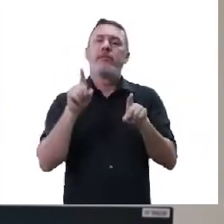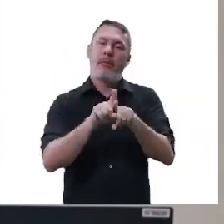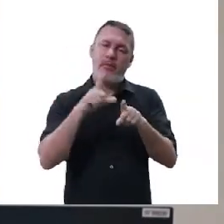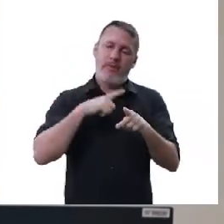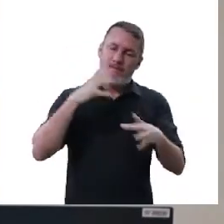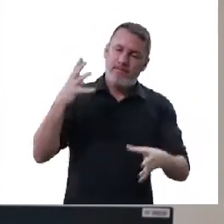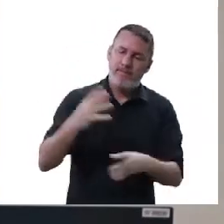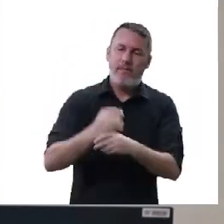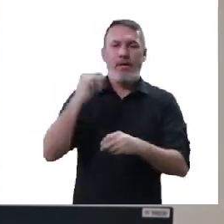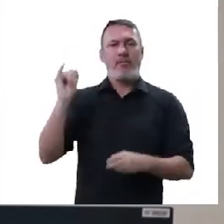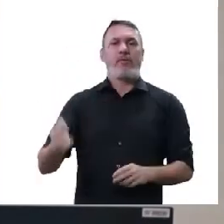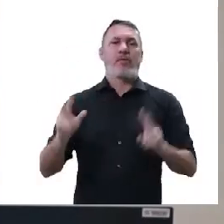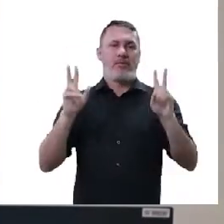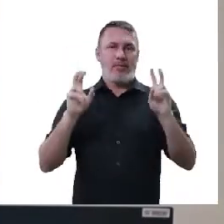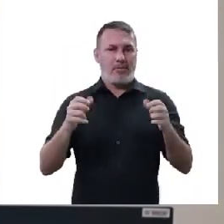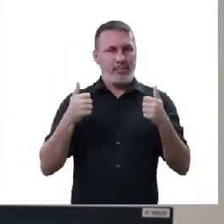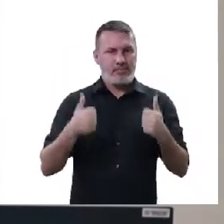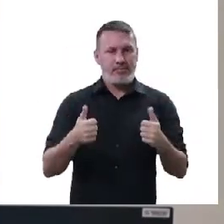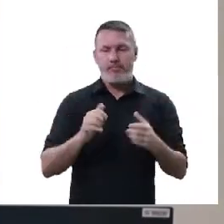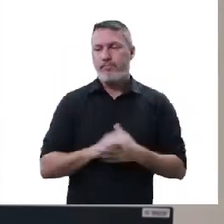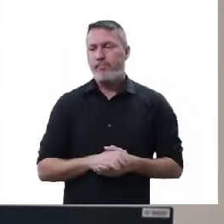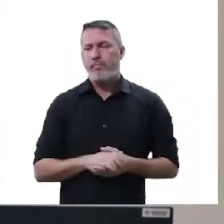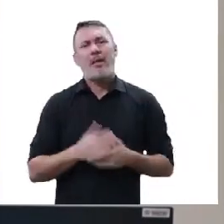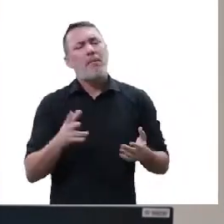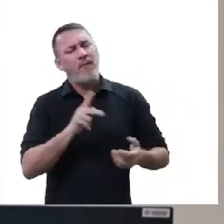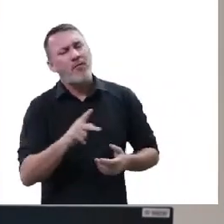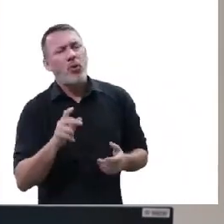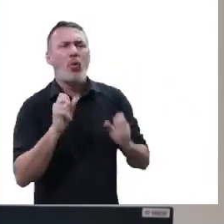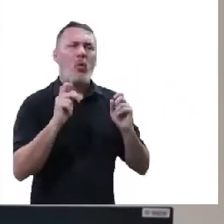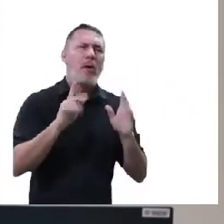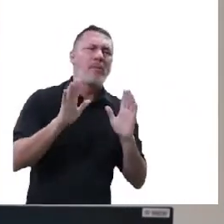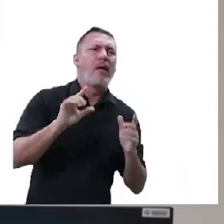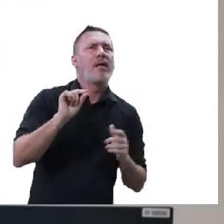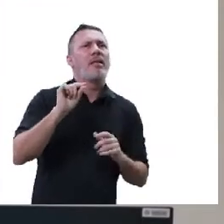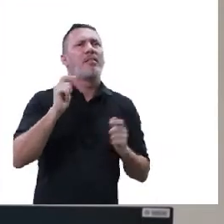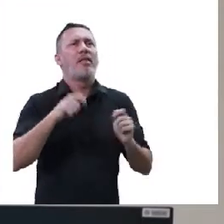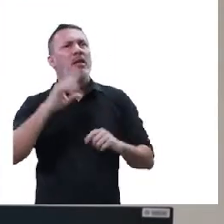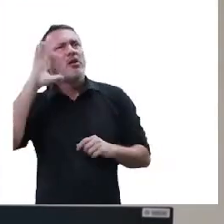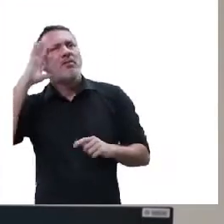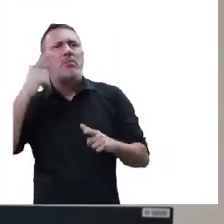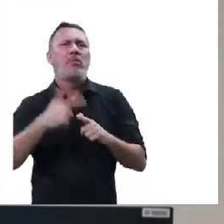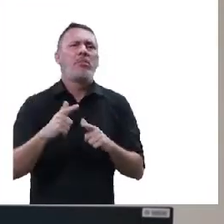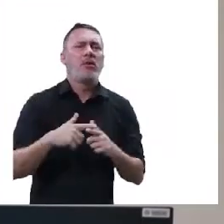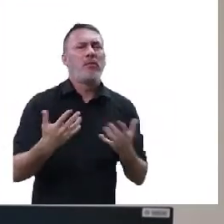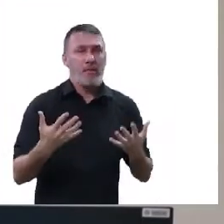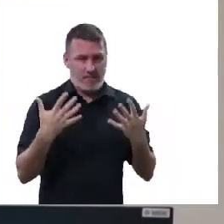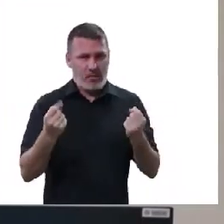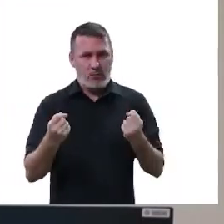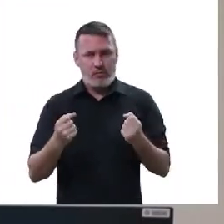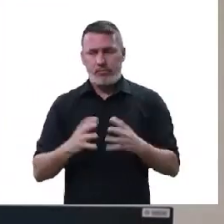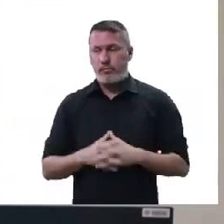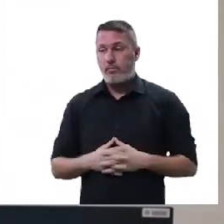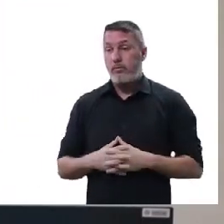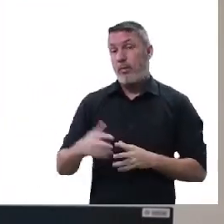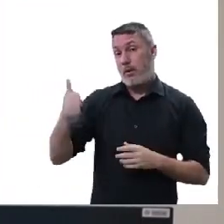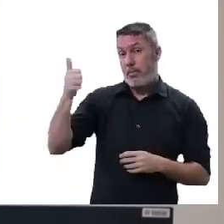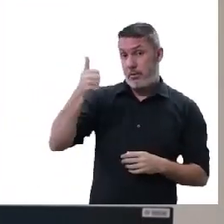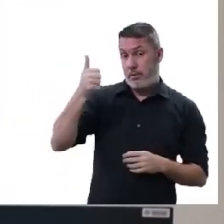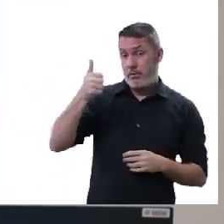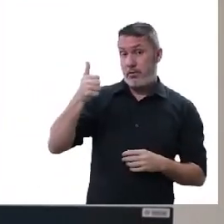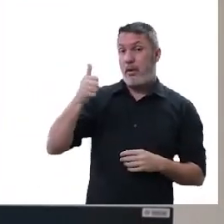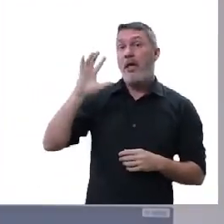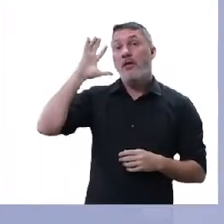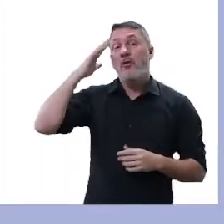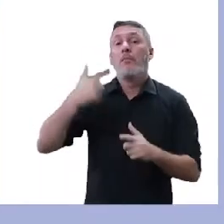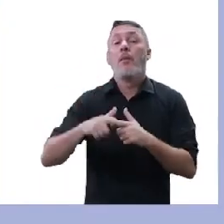também encaixa com essa temática. Professor, tá, mas quem pode resolver esse problema? Vamos lá. Primeira